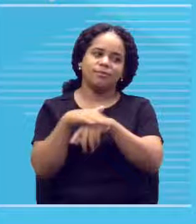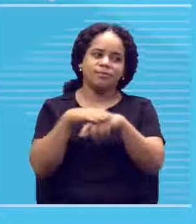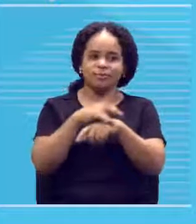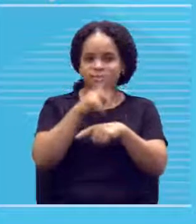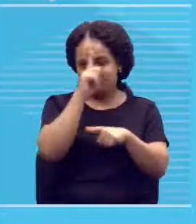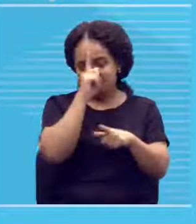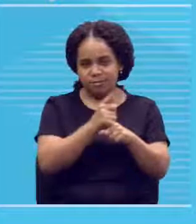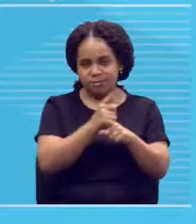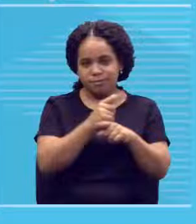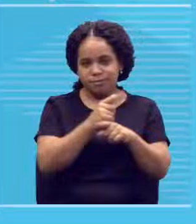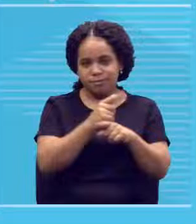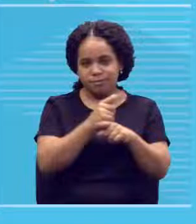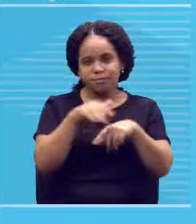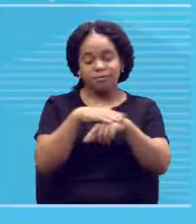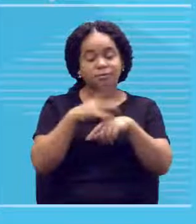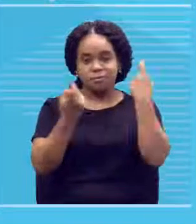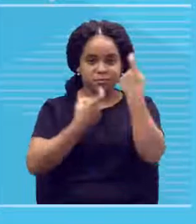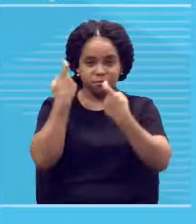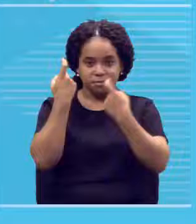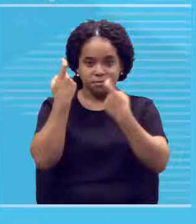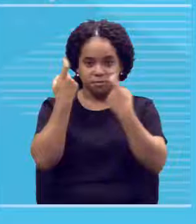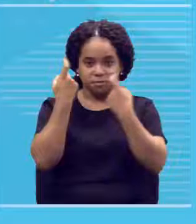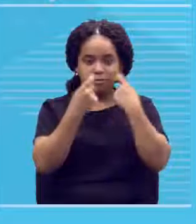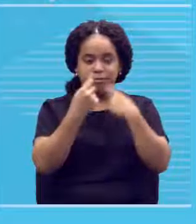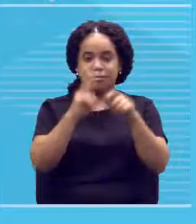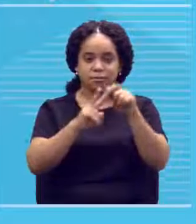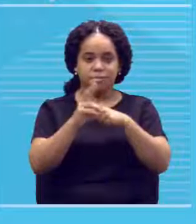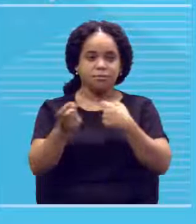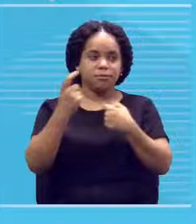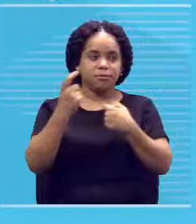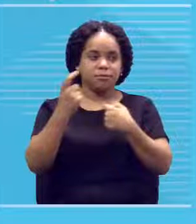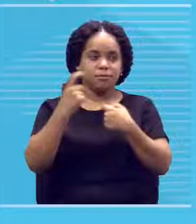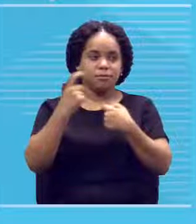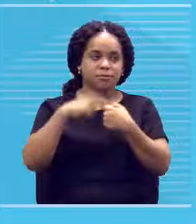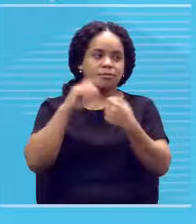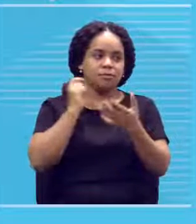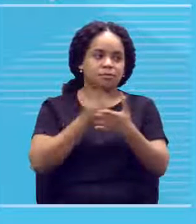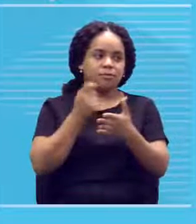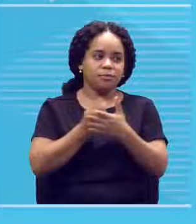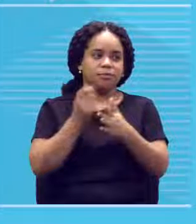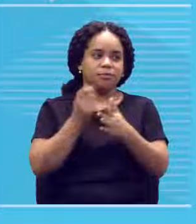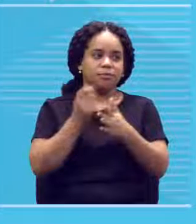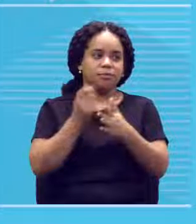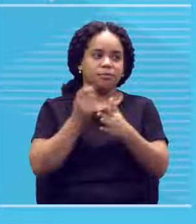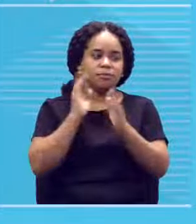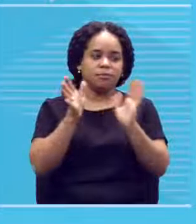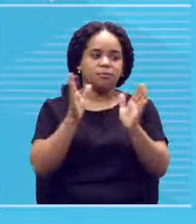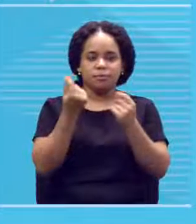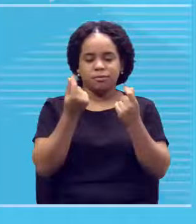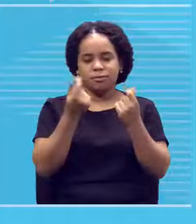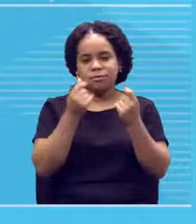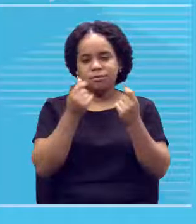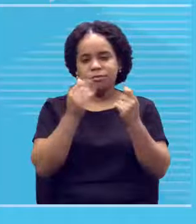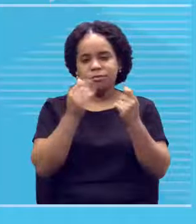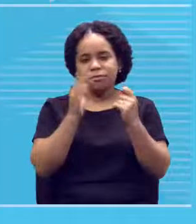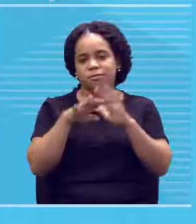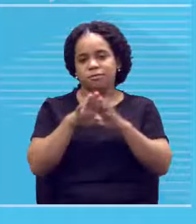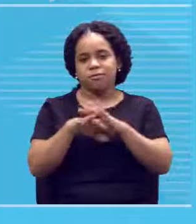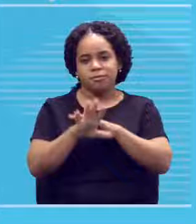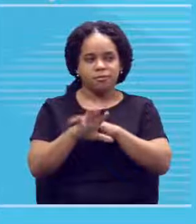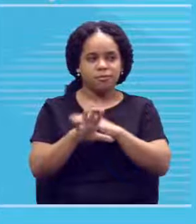gerente não se preocupe não daqui a dormir senhora vem paga aqui Ah tá o dinheiro já tava no bolso há muito tempo